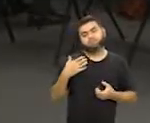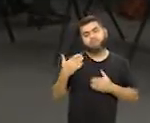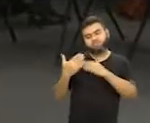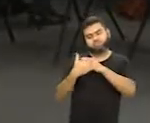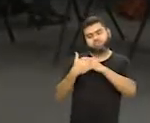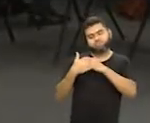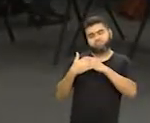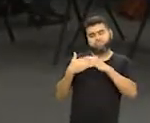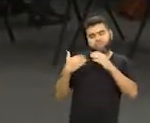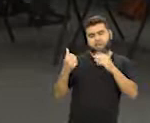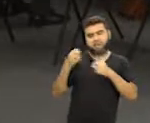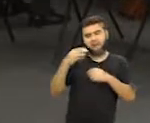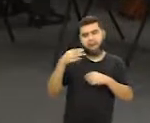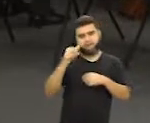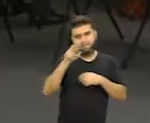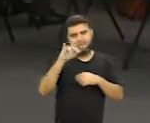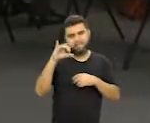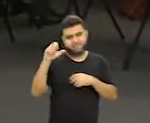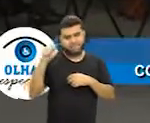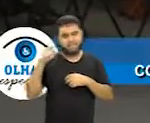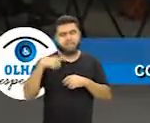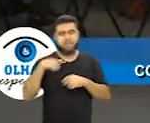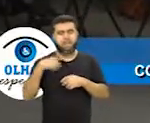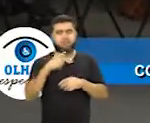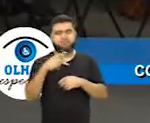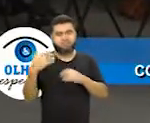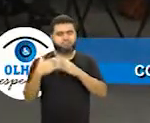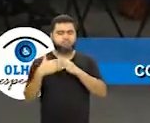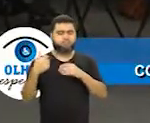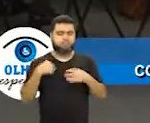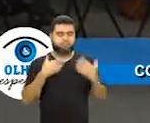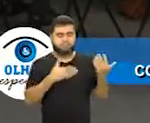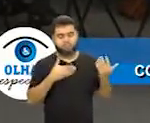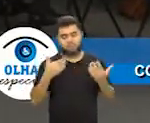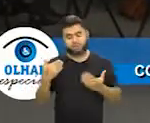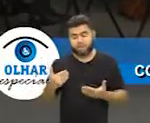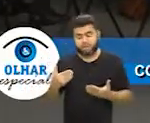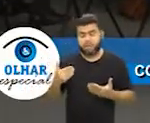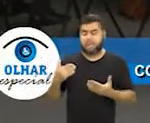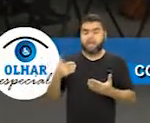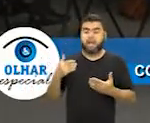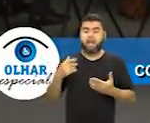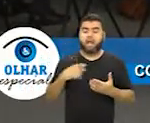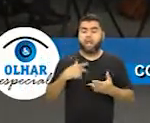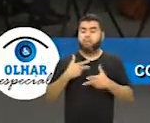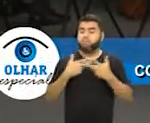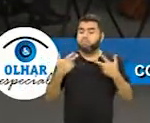Bom, esse evento eu tive o prazer de ser convidado pela Márcia, né, da Pestalozzi.